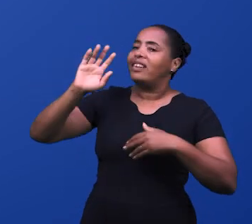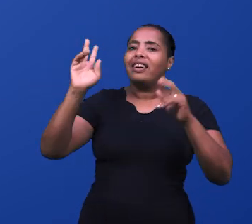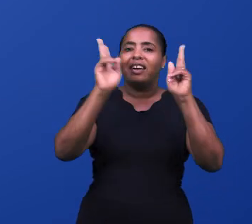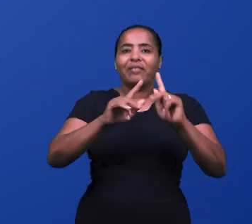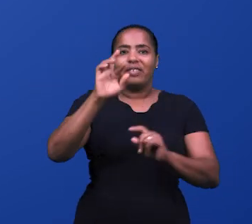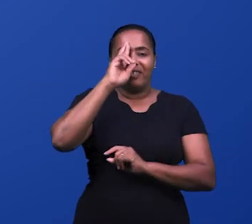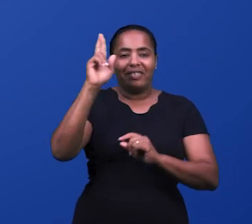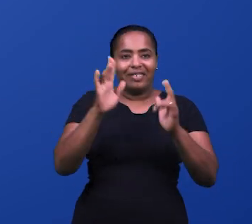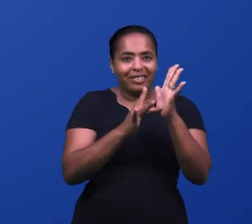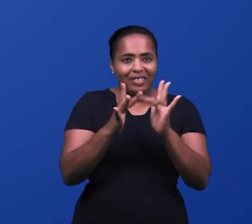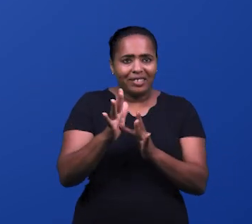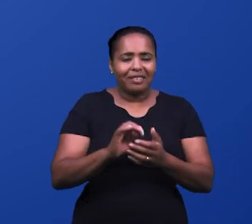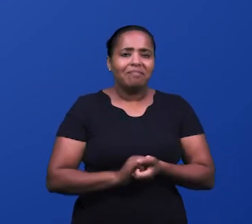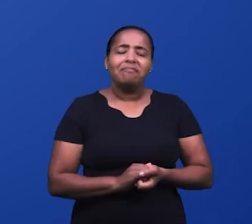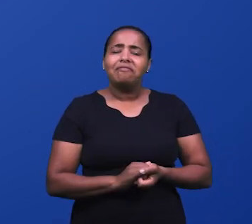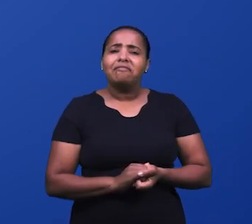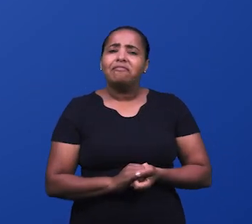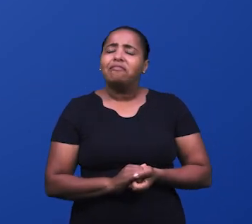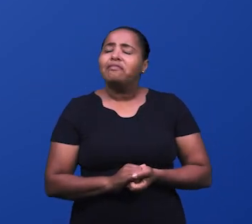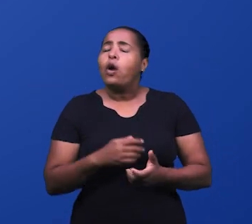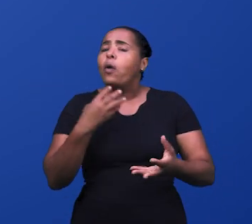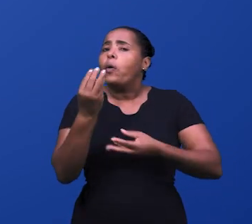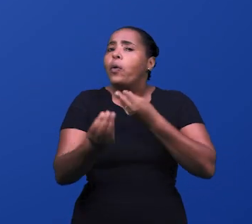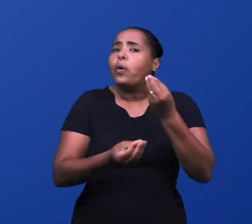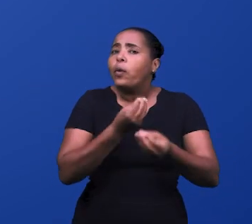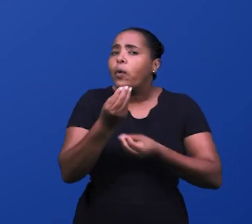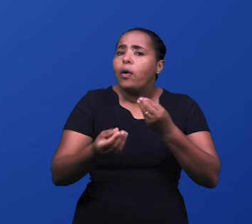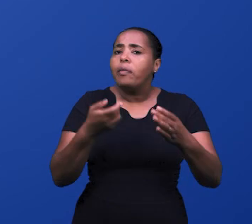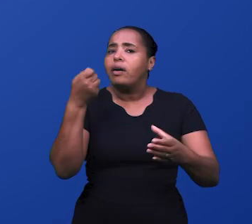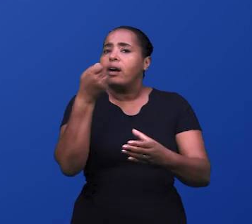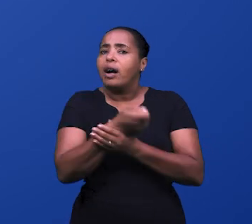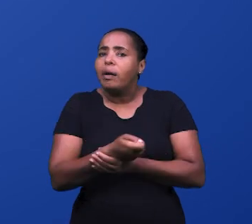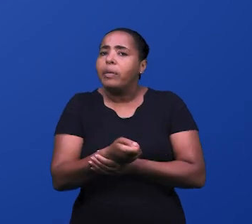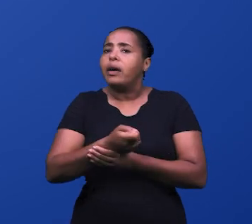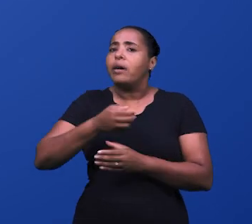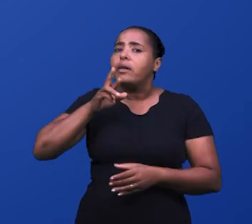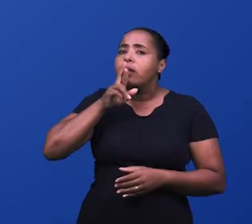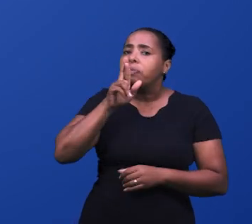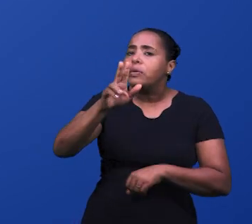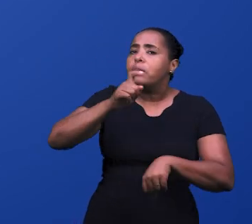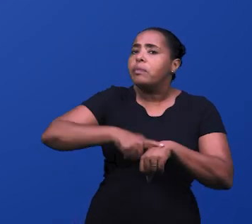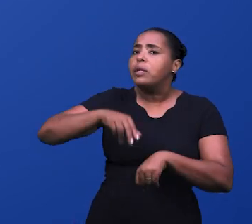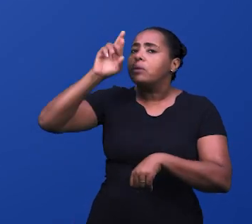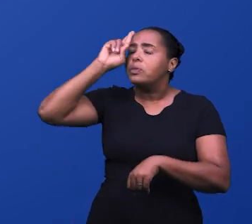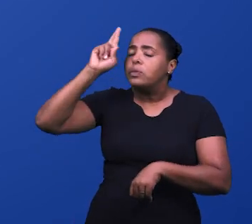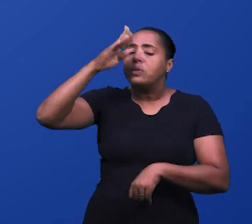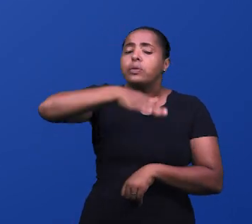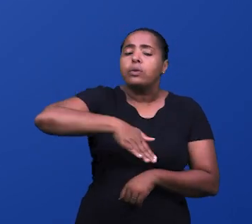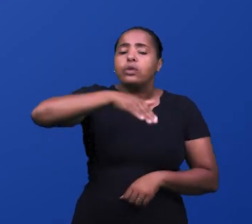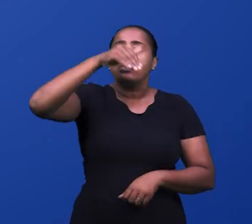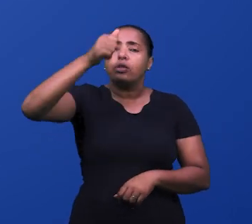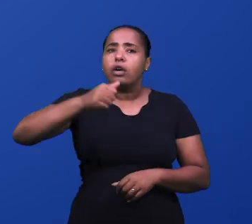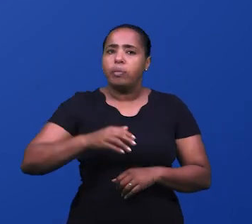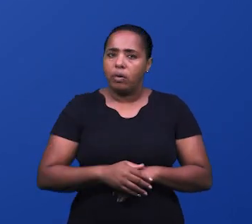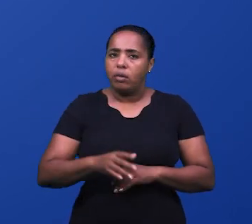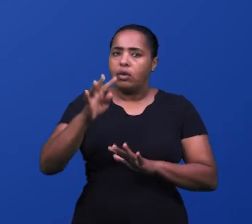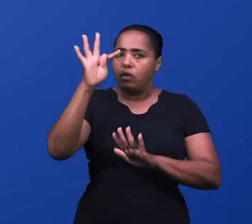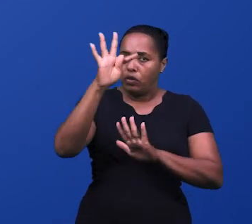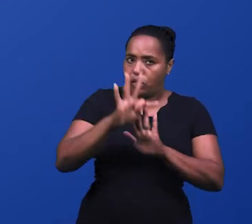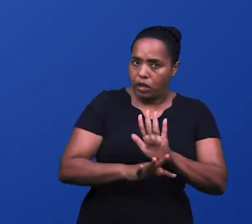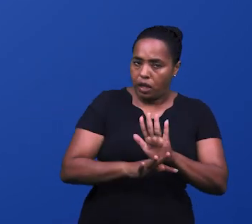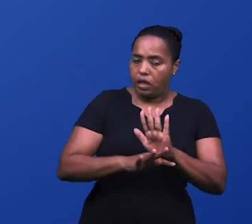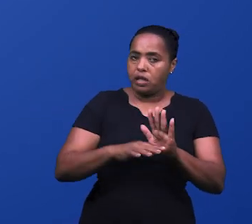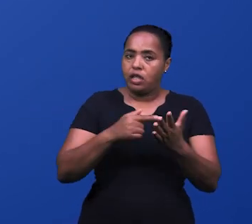Senhor Jesus. Como Abraão respondeu ao chamado do Senhor, no texto